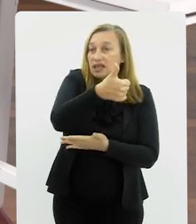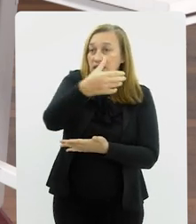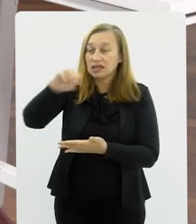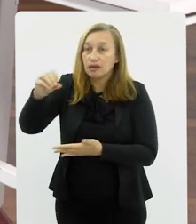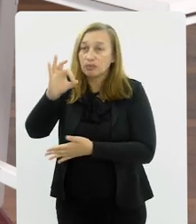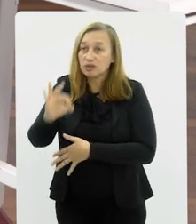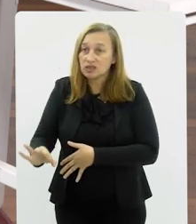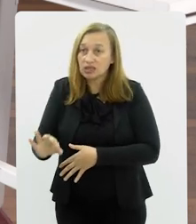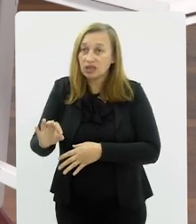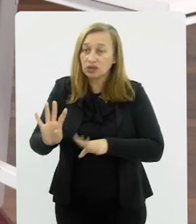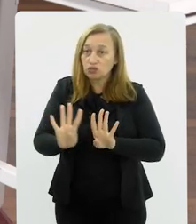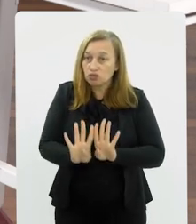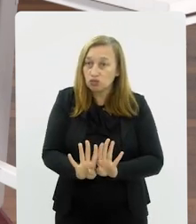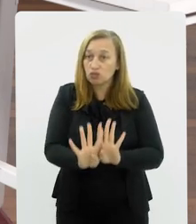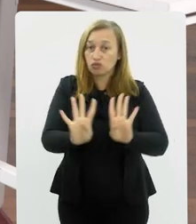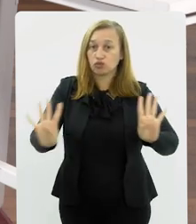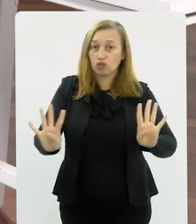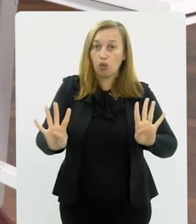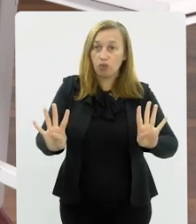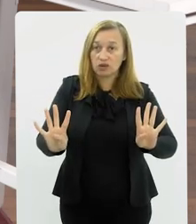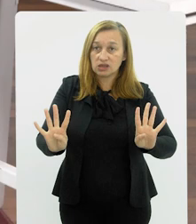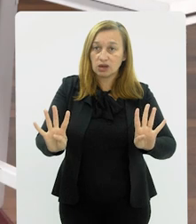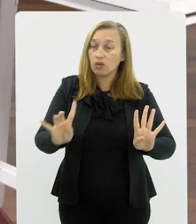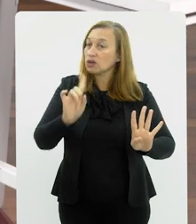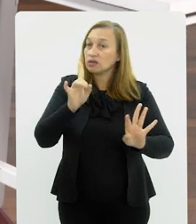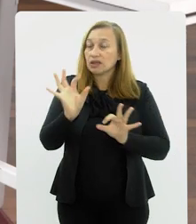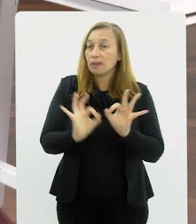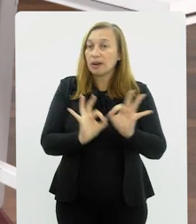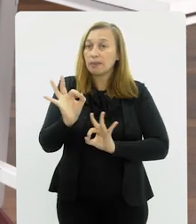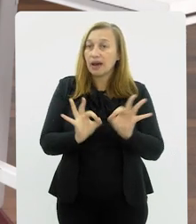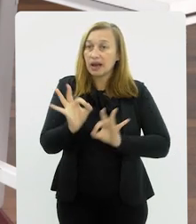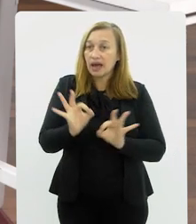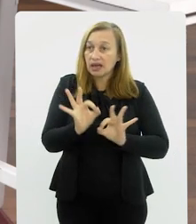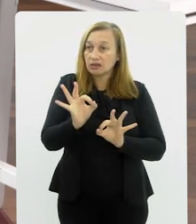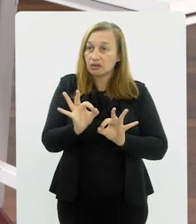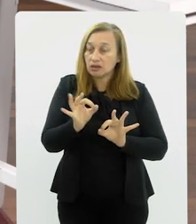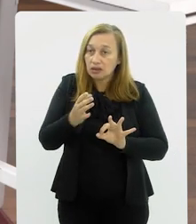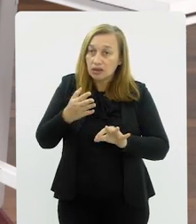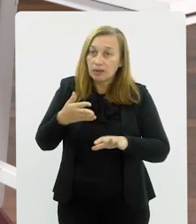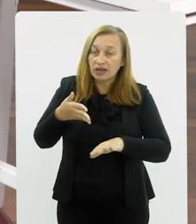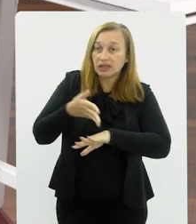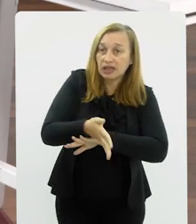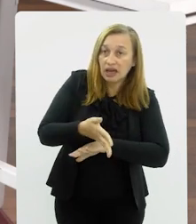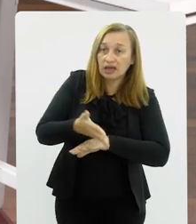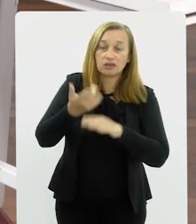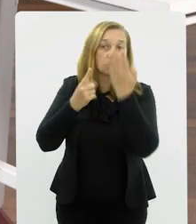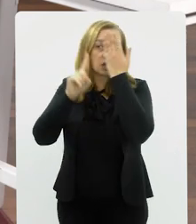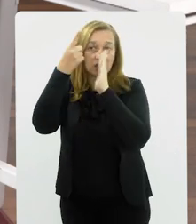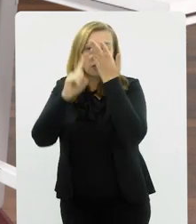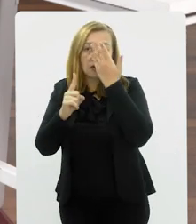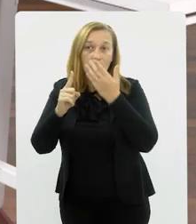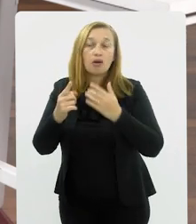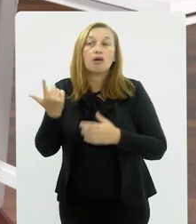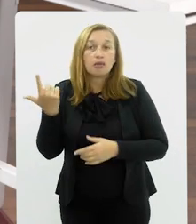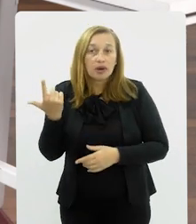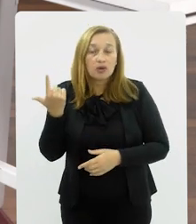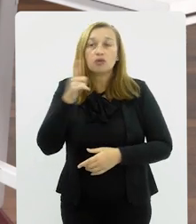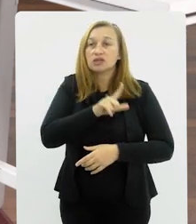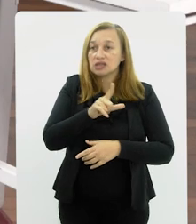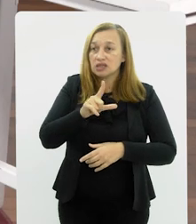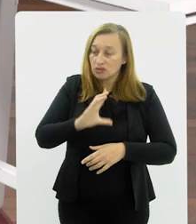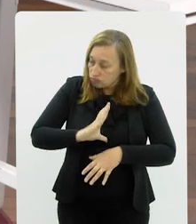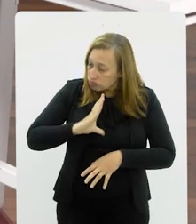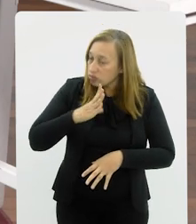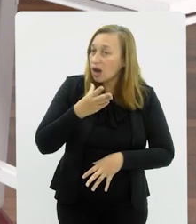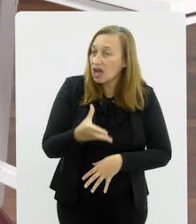porque teve problemas que foi por causa de não estar preparado para pegar o carnaval da forma que ele queria realizar. E ainda assim foi um carnaval